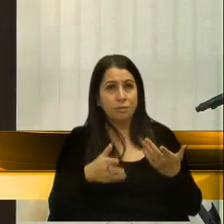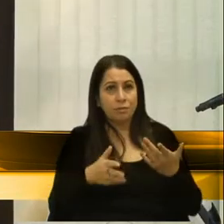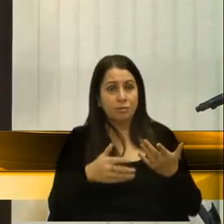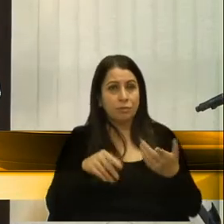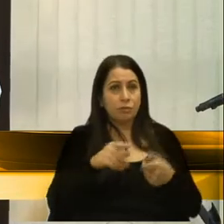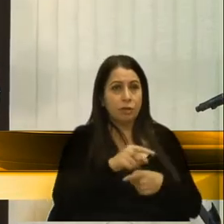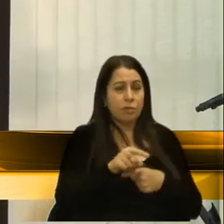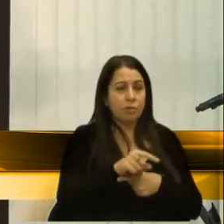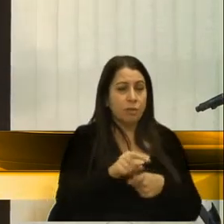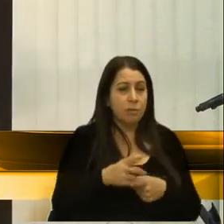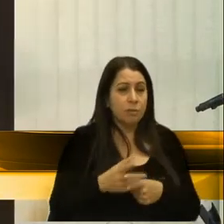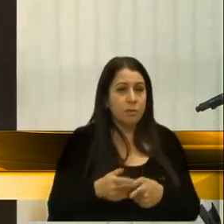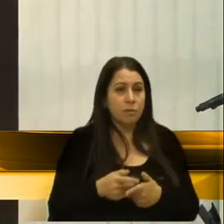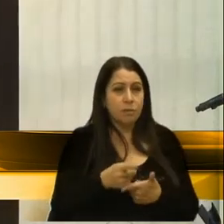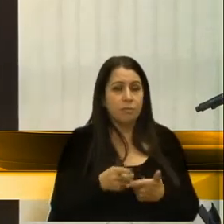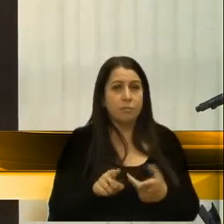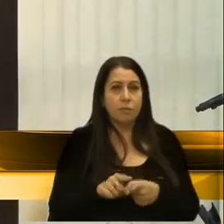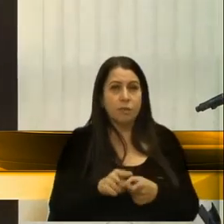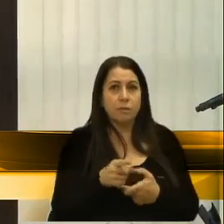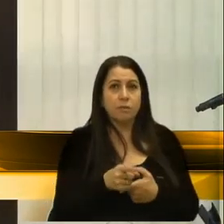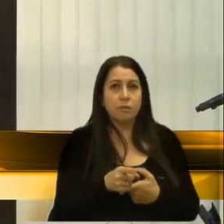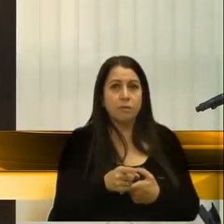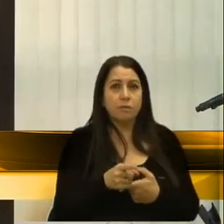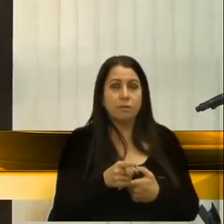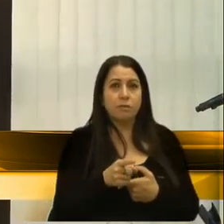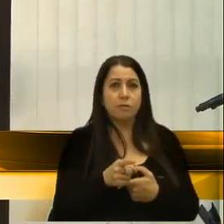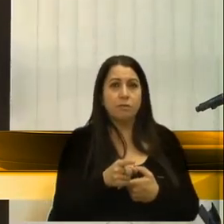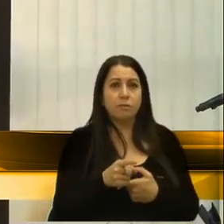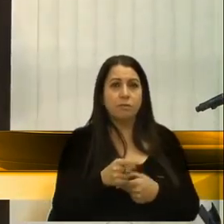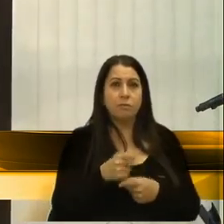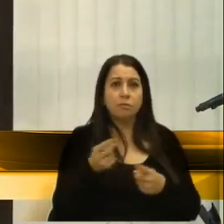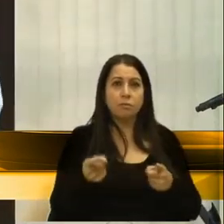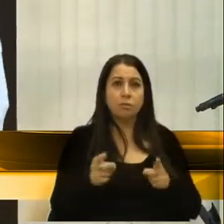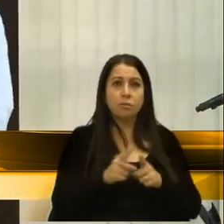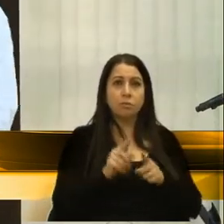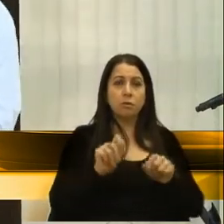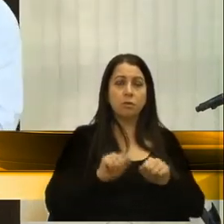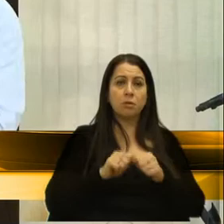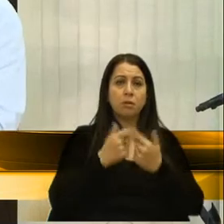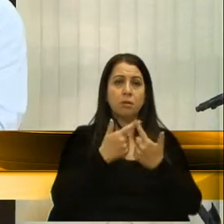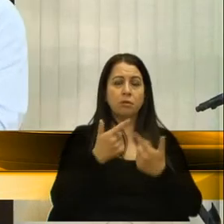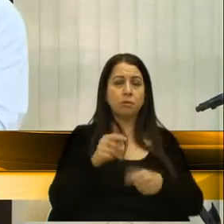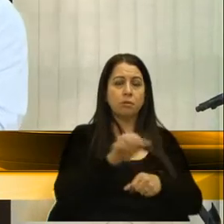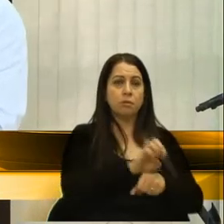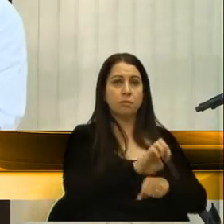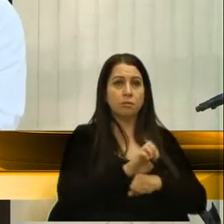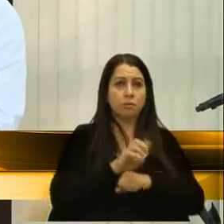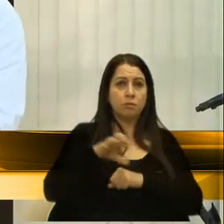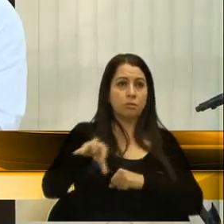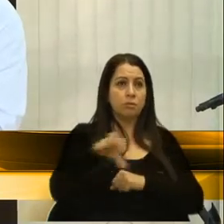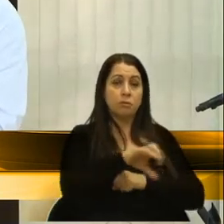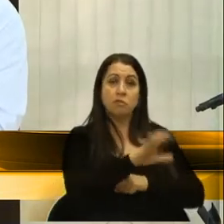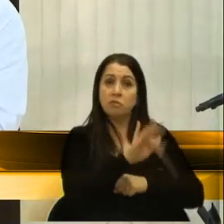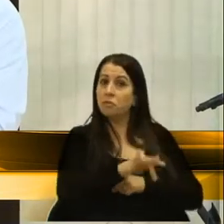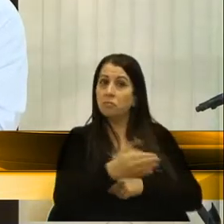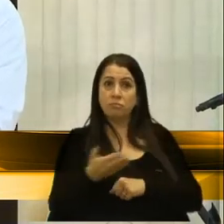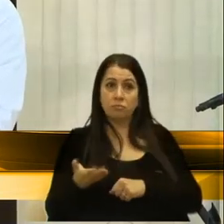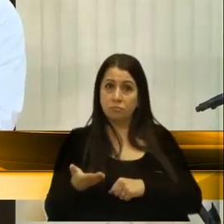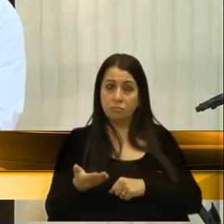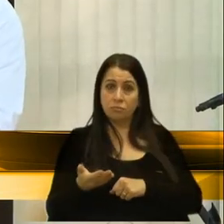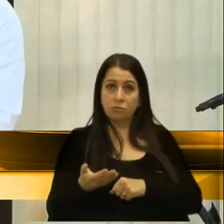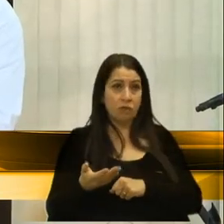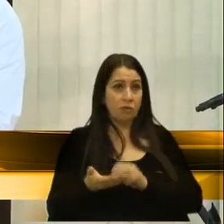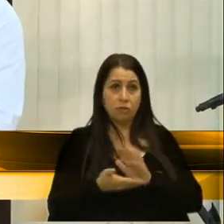Aliás, em tribunais regionais, ministérios, assembleias, em outros estados, esse setor já foi extinto. Já